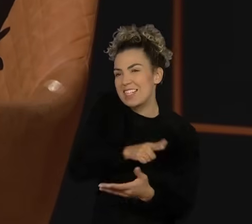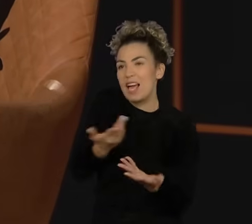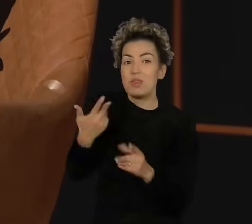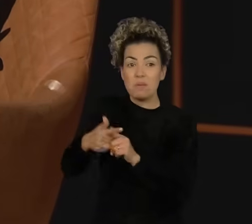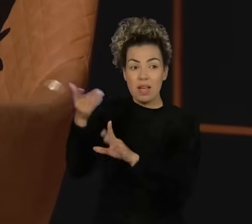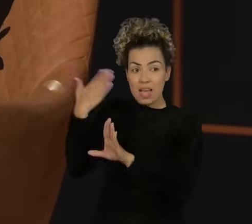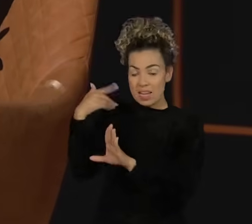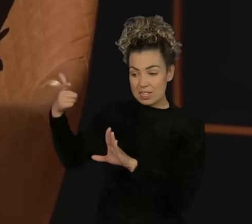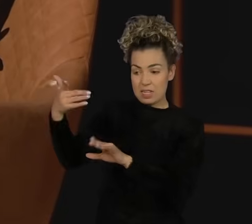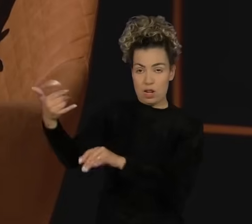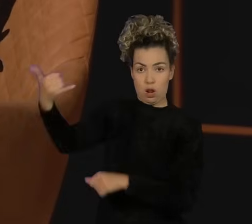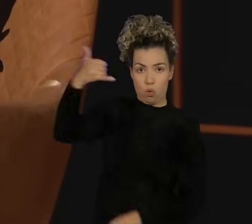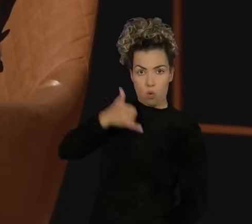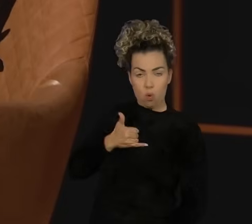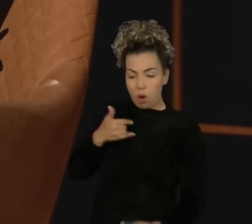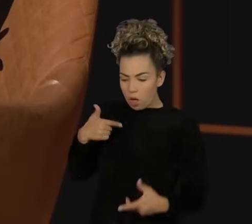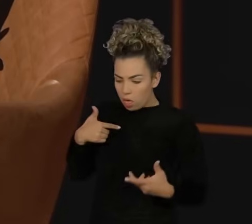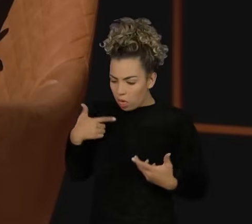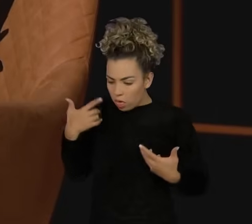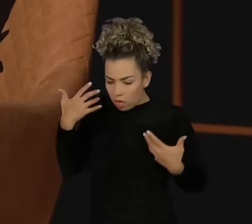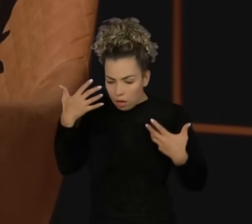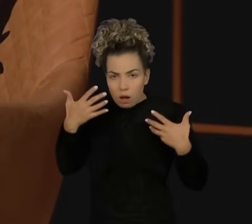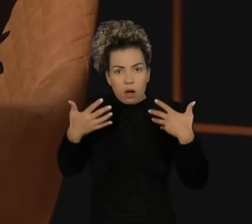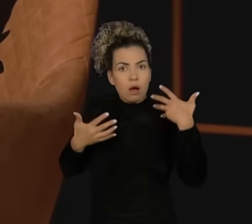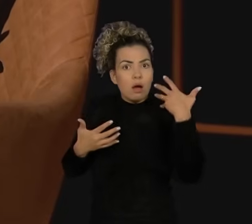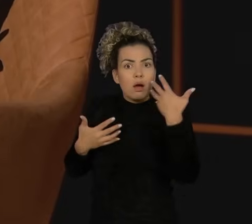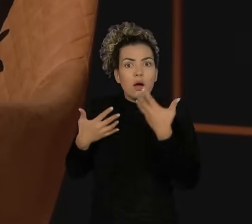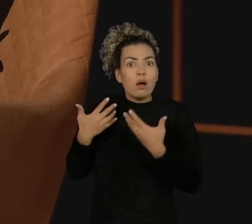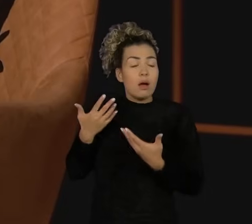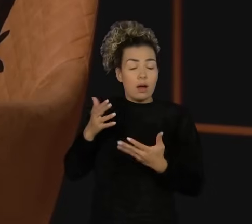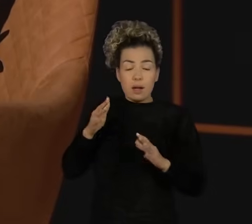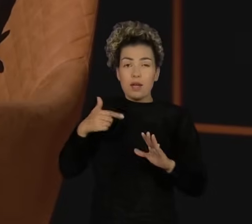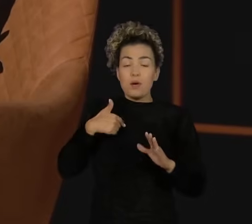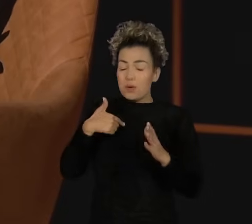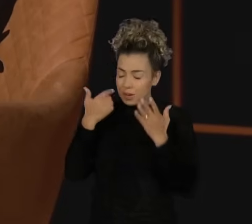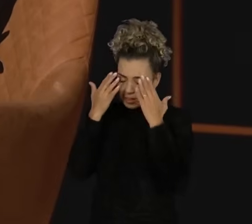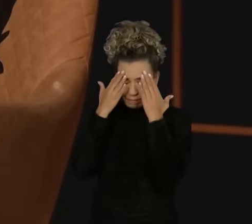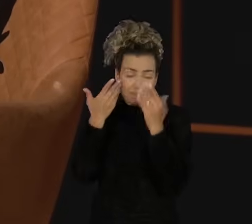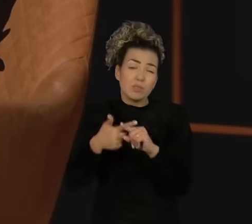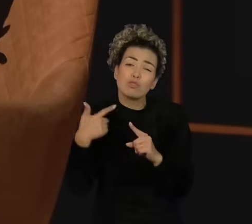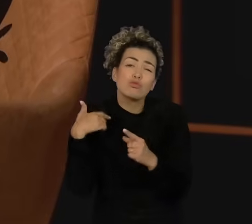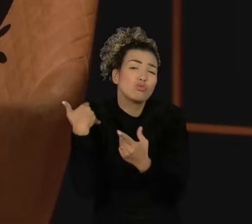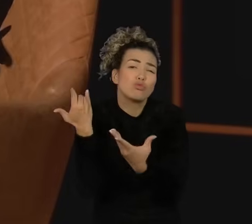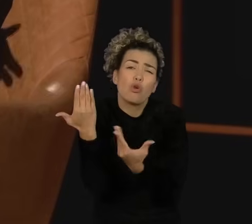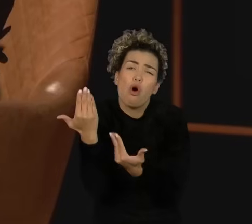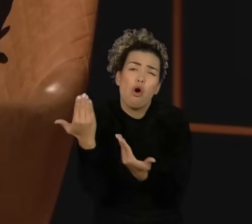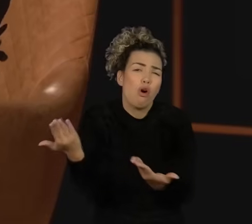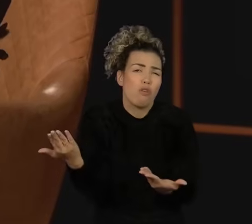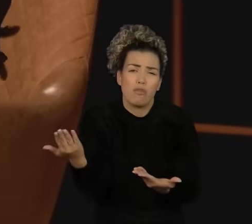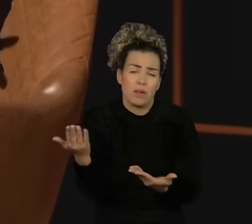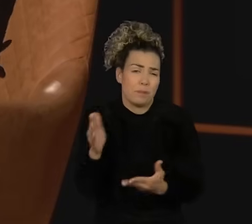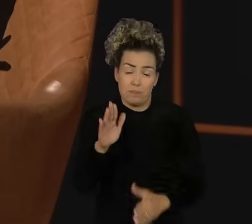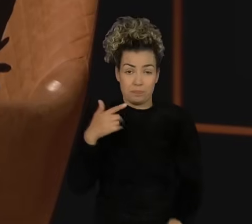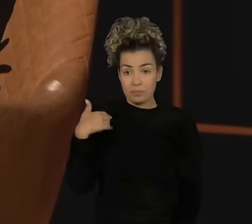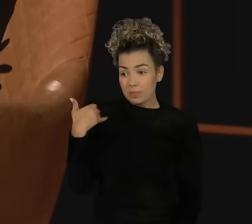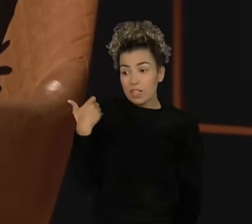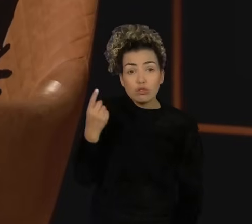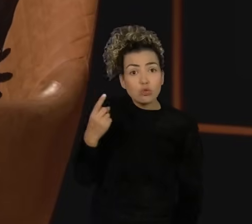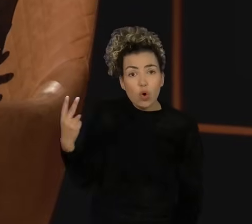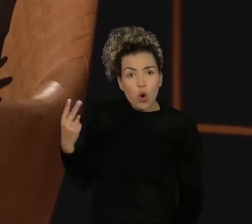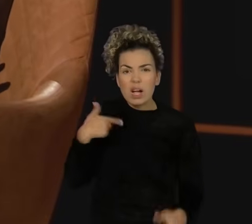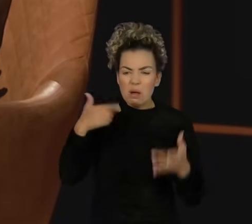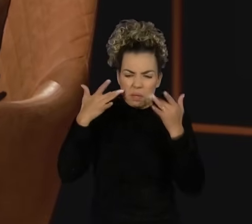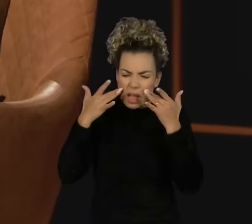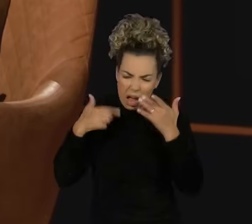eu entrei em crise. Umas coisas que eu, muito jovem, com 12 anos eu parei de fazer teatro porque eu achava que eu não era